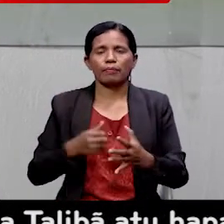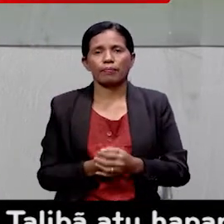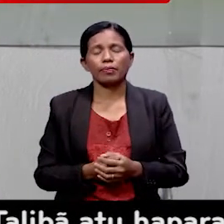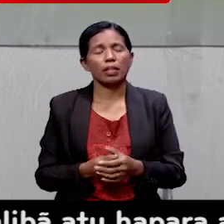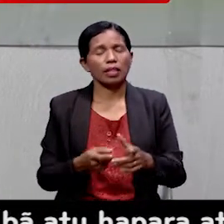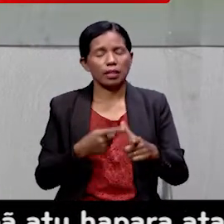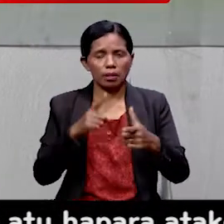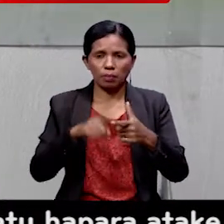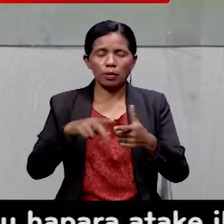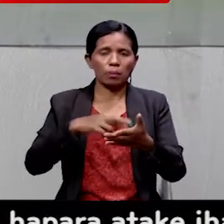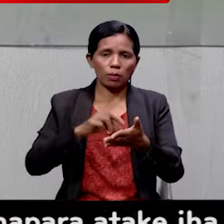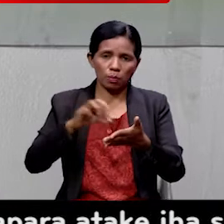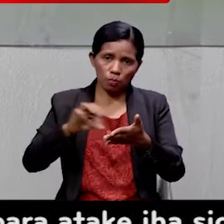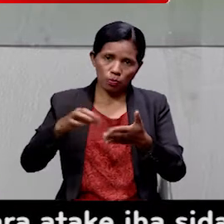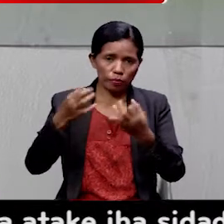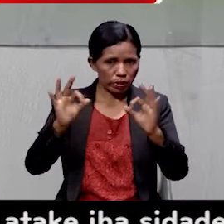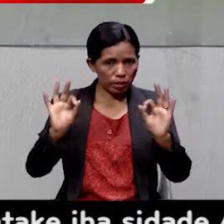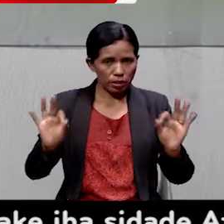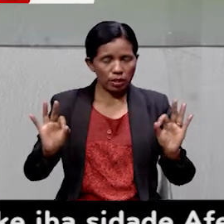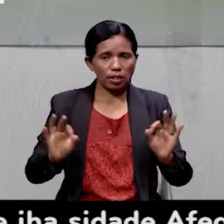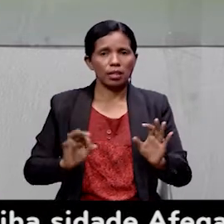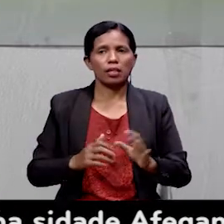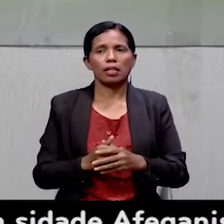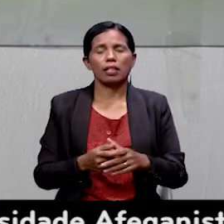Depois da promulgação, mas